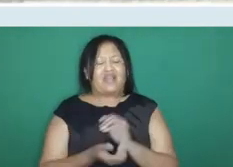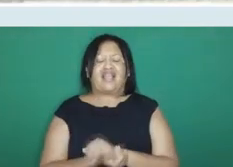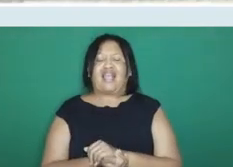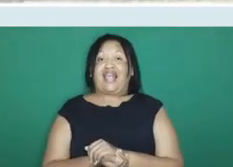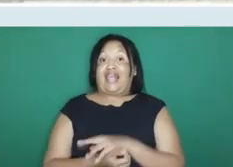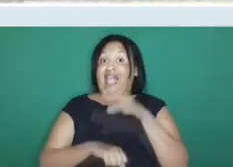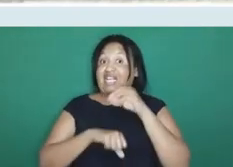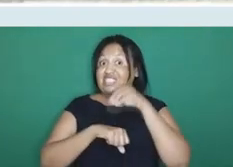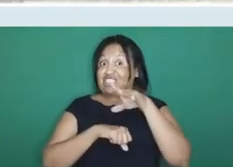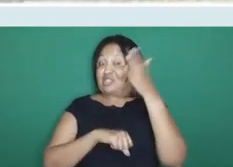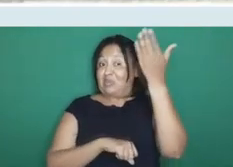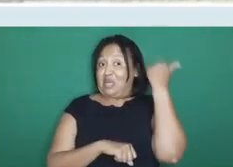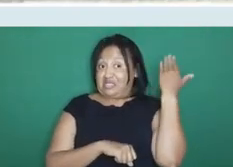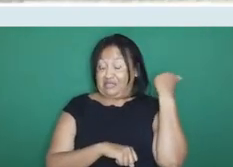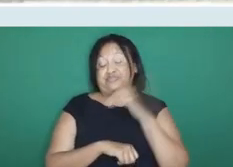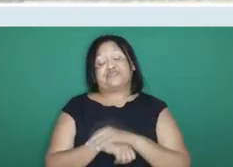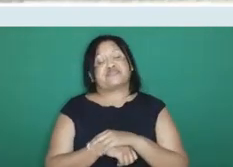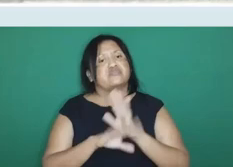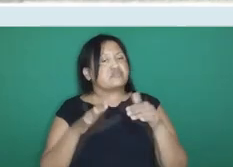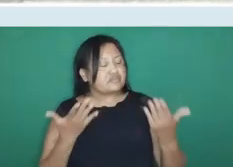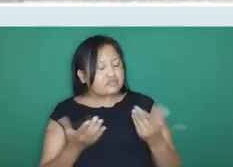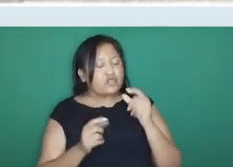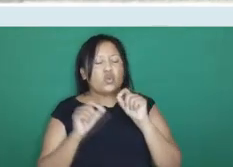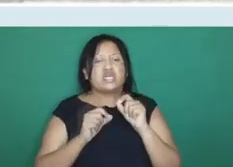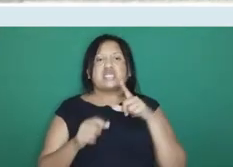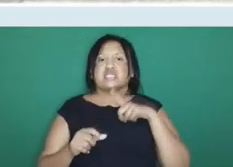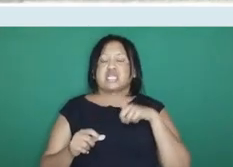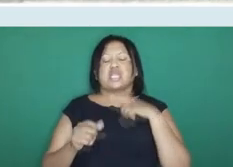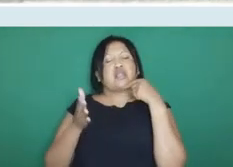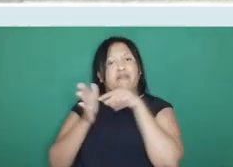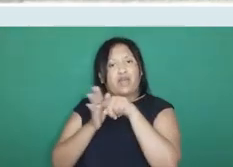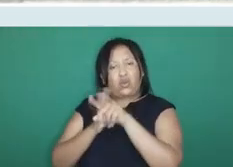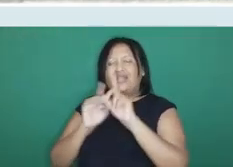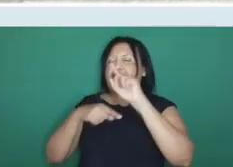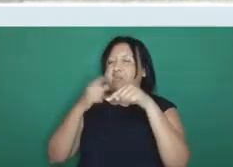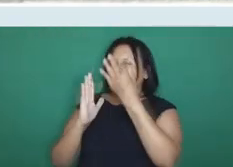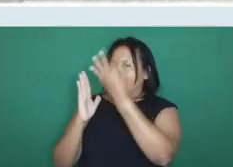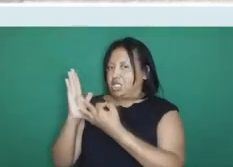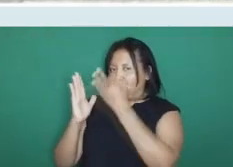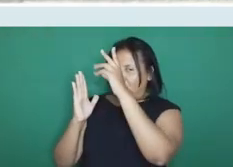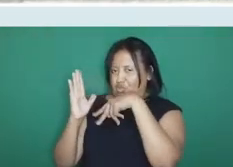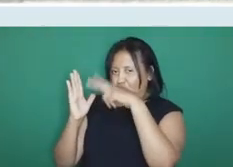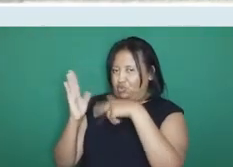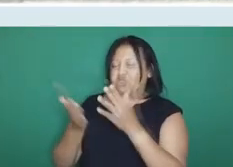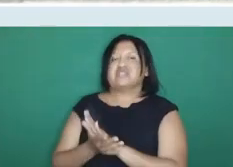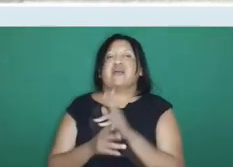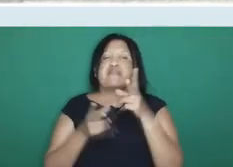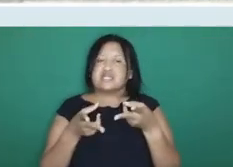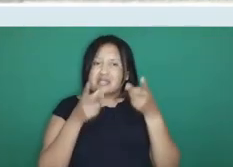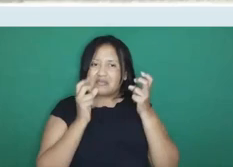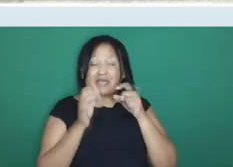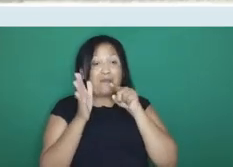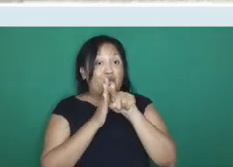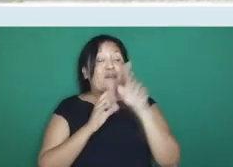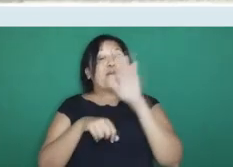né na época da pandemia então o que que a gente tem aqui na nossa questão após essa leitura a gente vai perceber que que